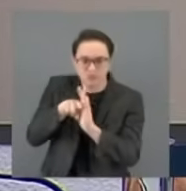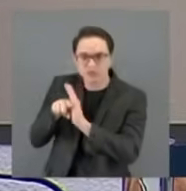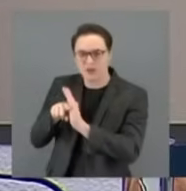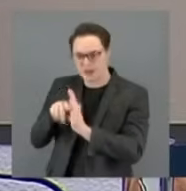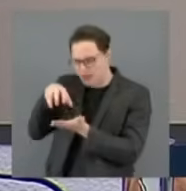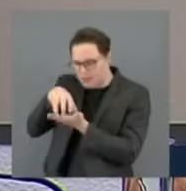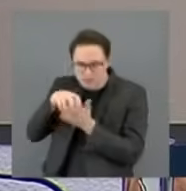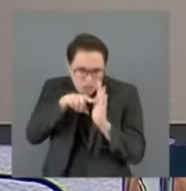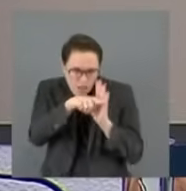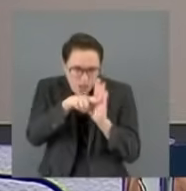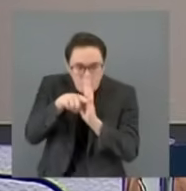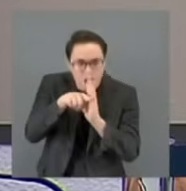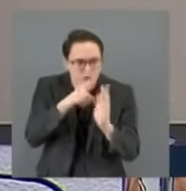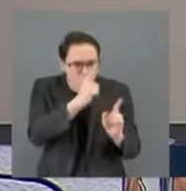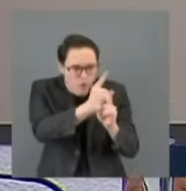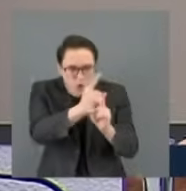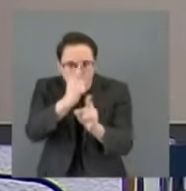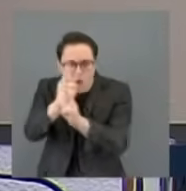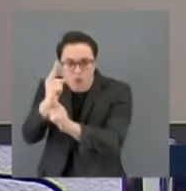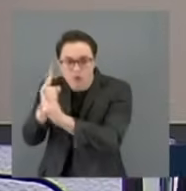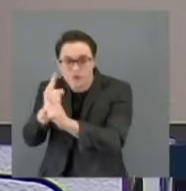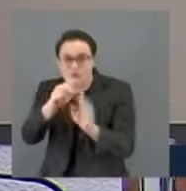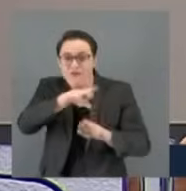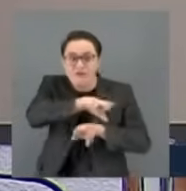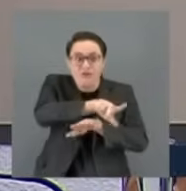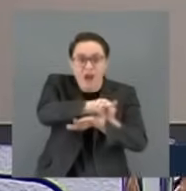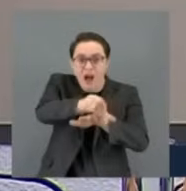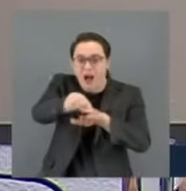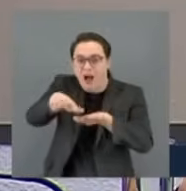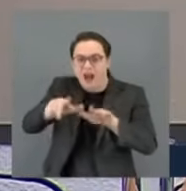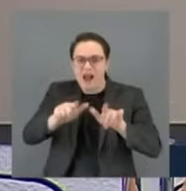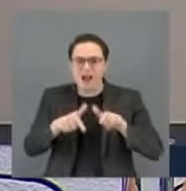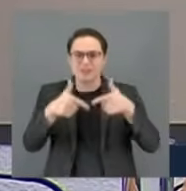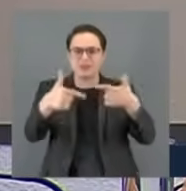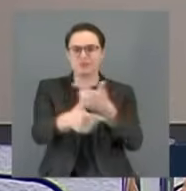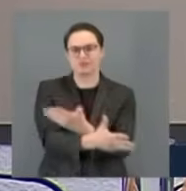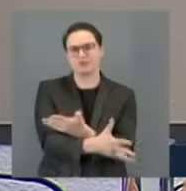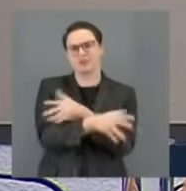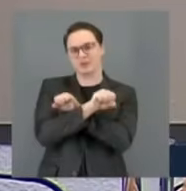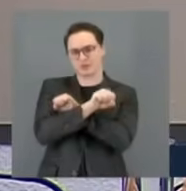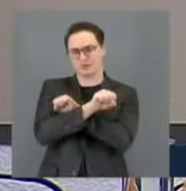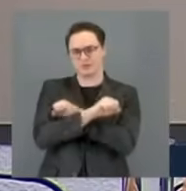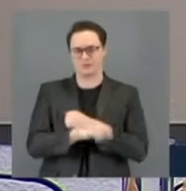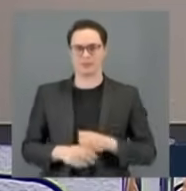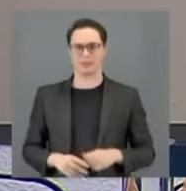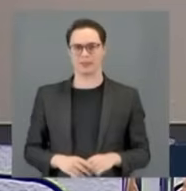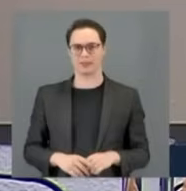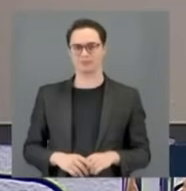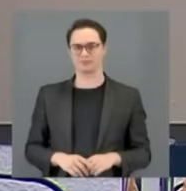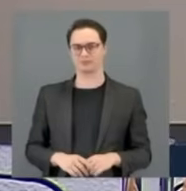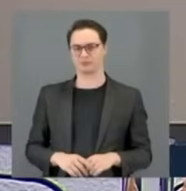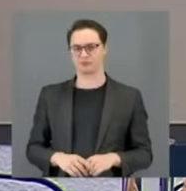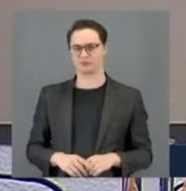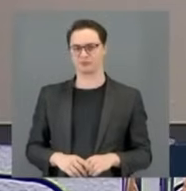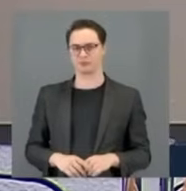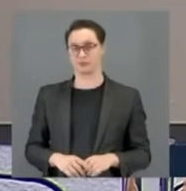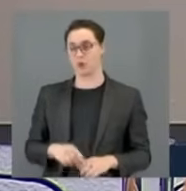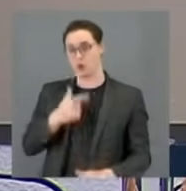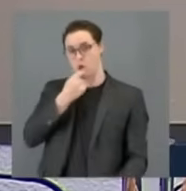censura e de repressão. O Michael pode falar com mais propriedade sobre isso, mas